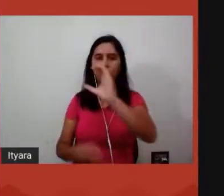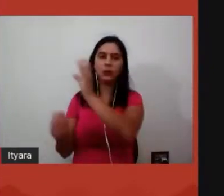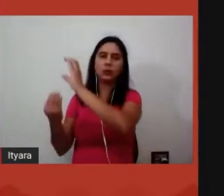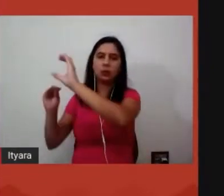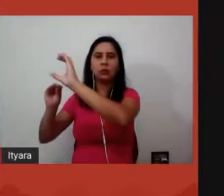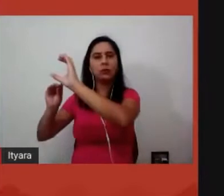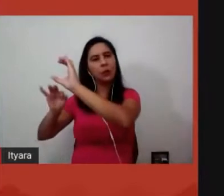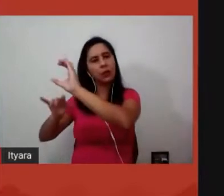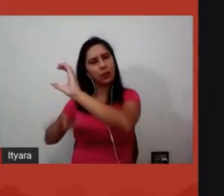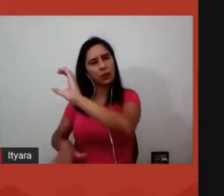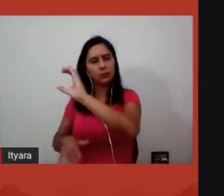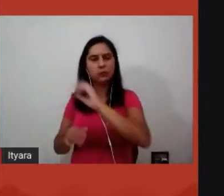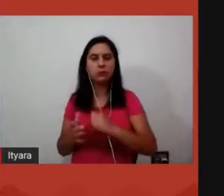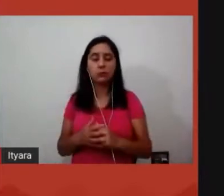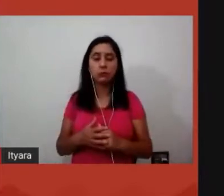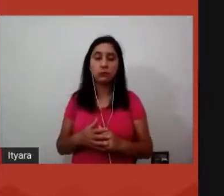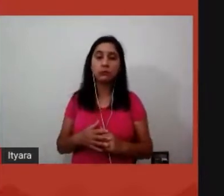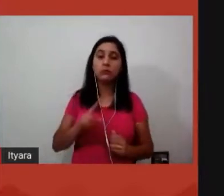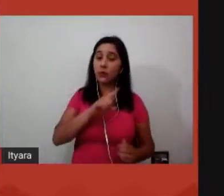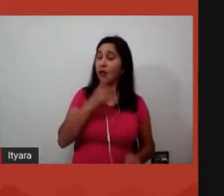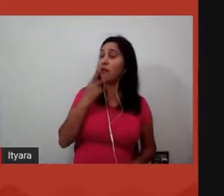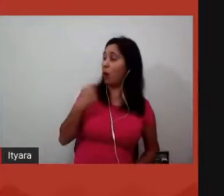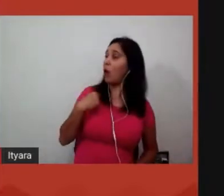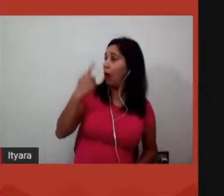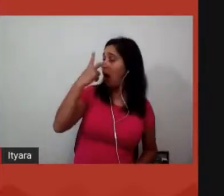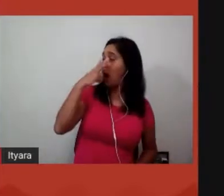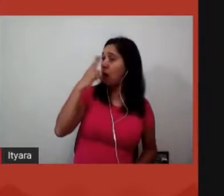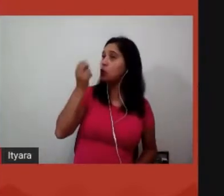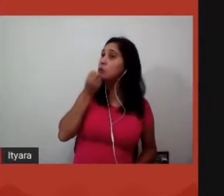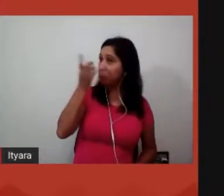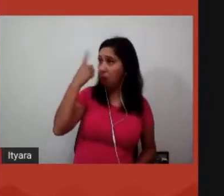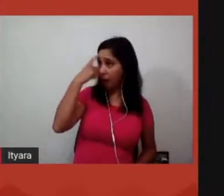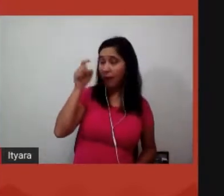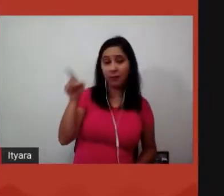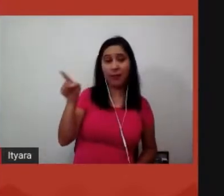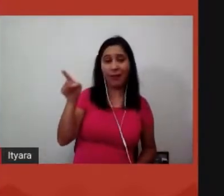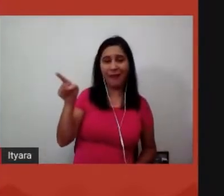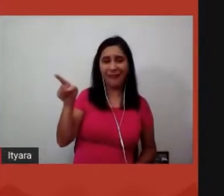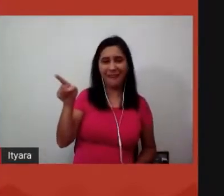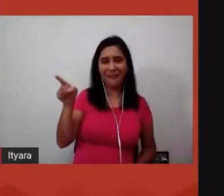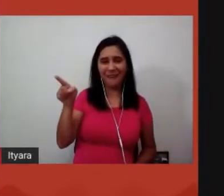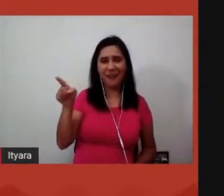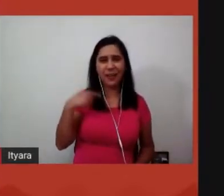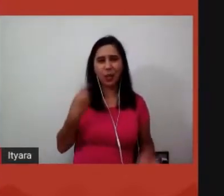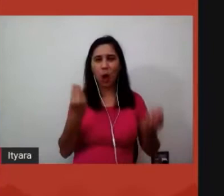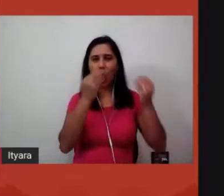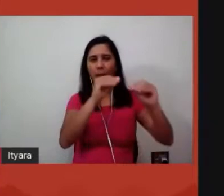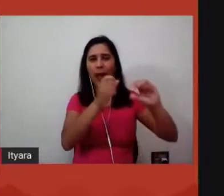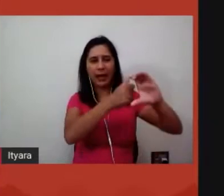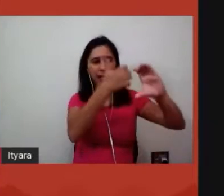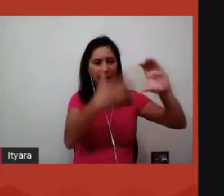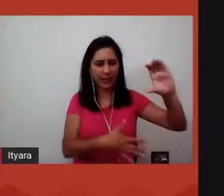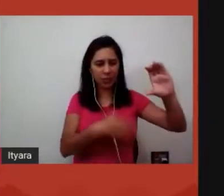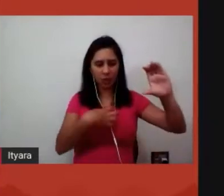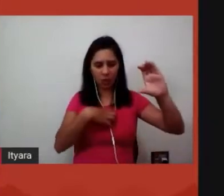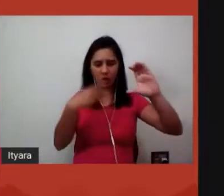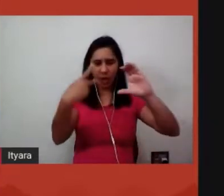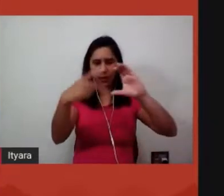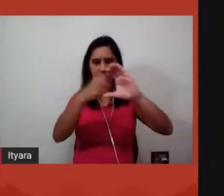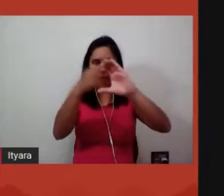Eu acho interessante retomar a ideia que foi a Elza que tinha dado, né, de caracterizar os três para a gente